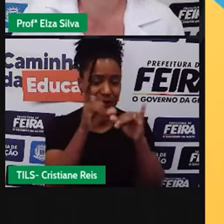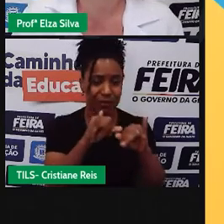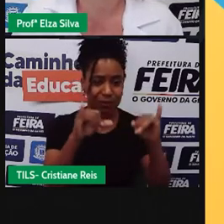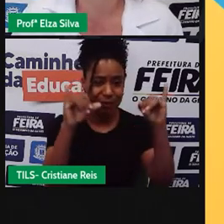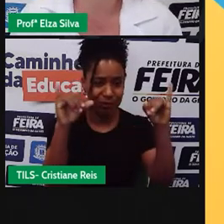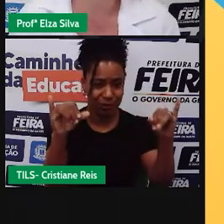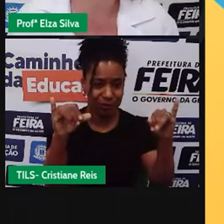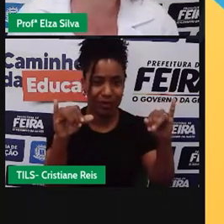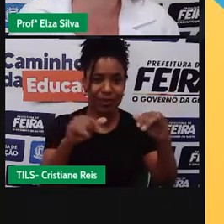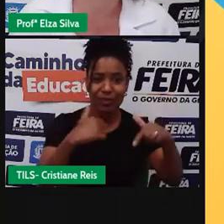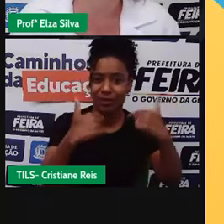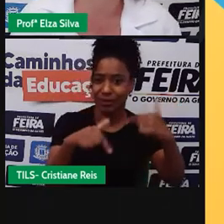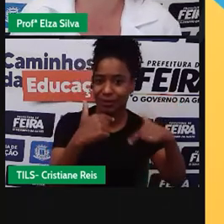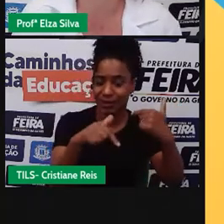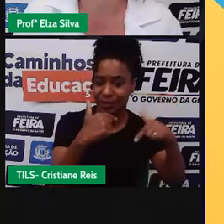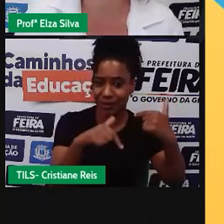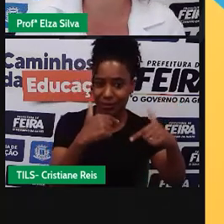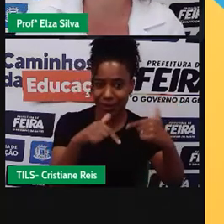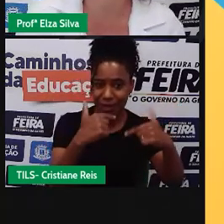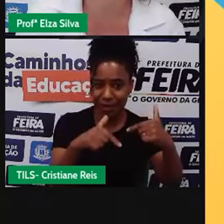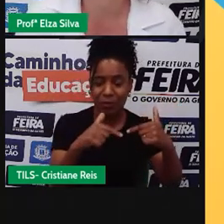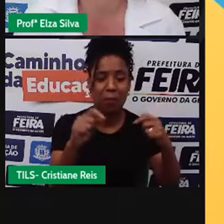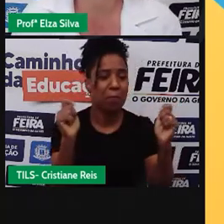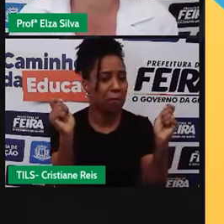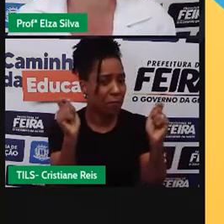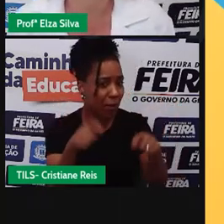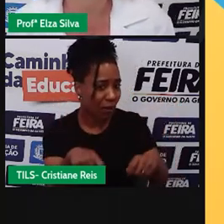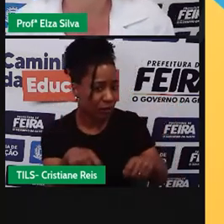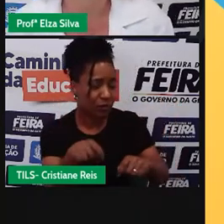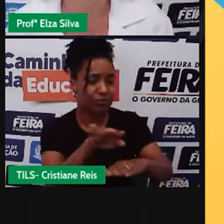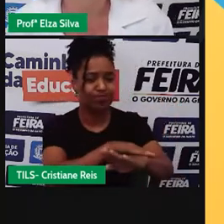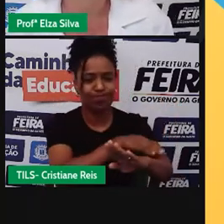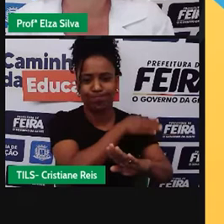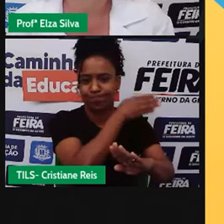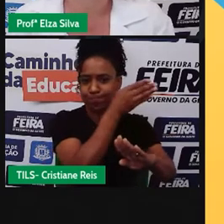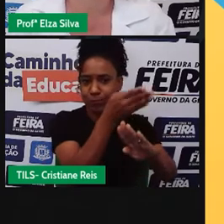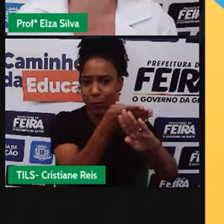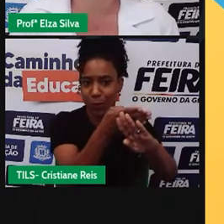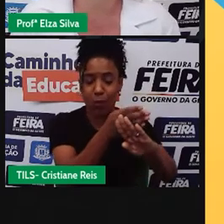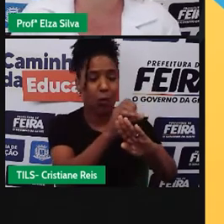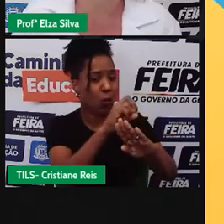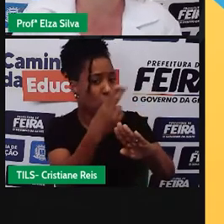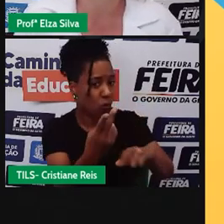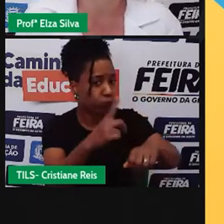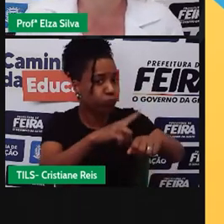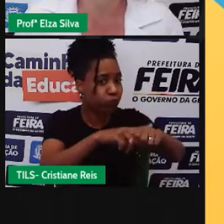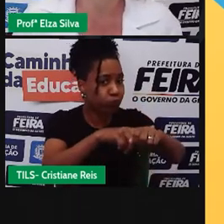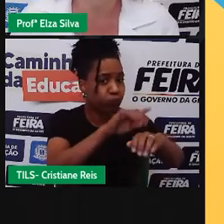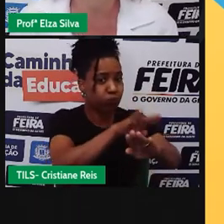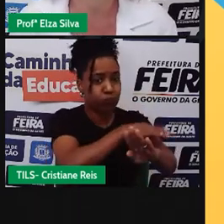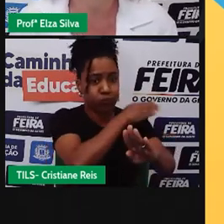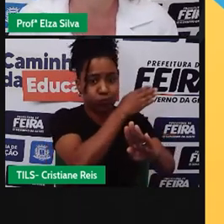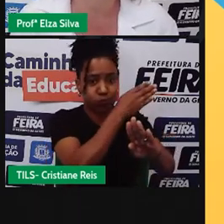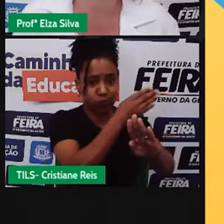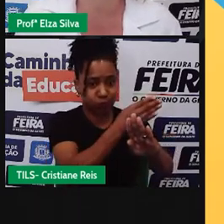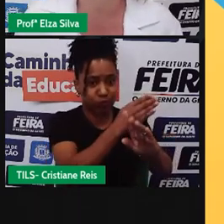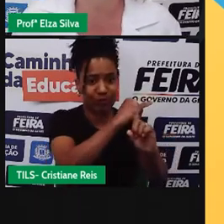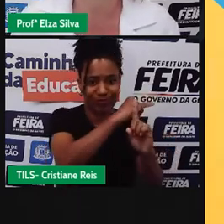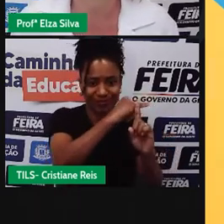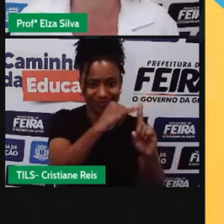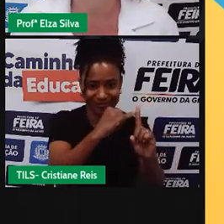esse trabalho pode ser desenvolvido em meio período ou em período integral, que é a expressão part-time